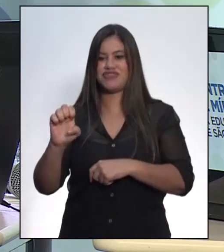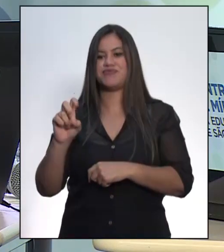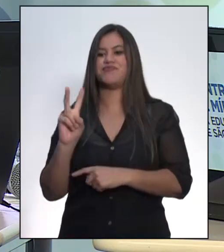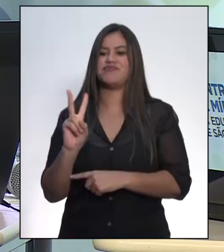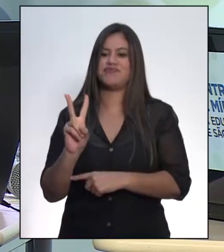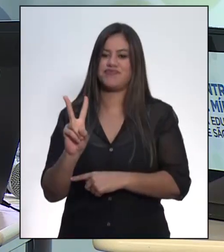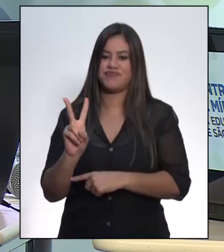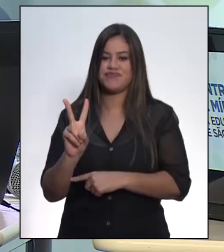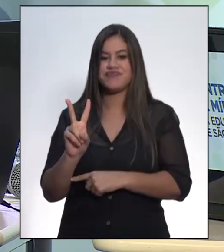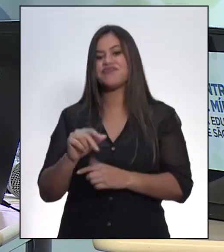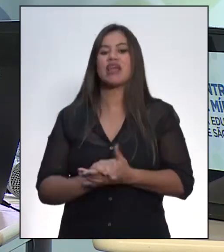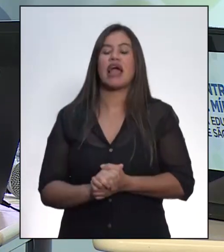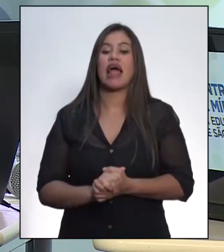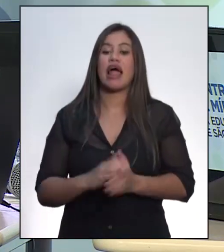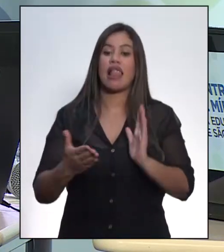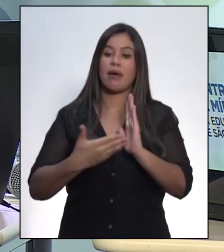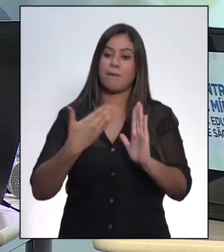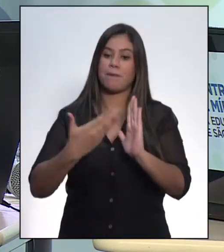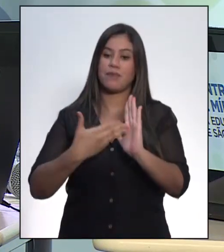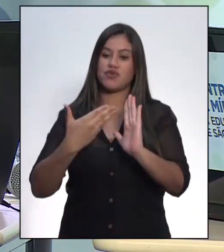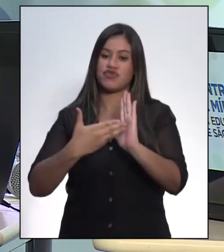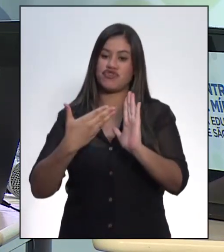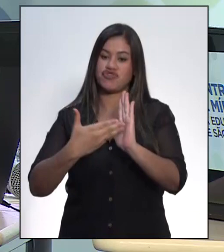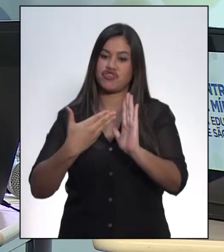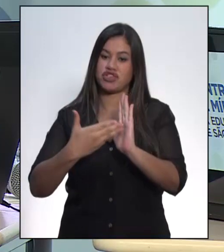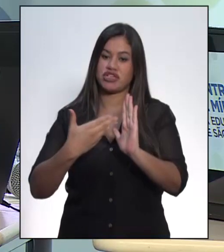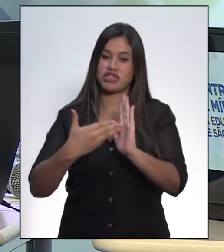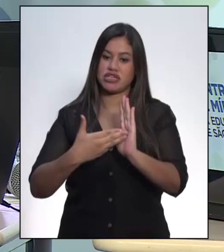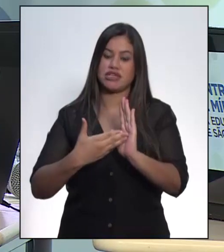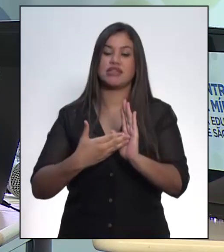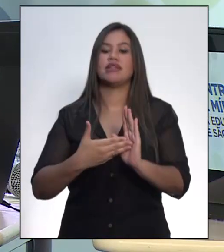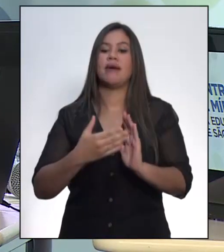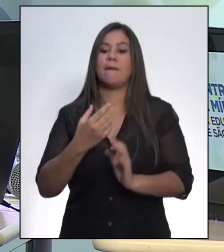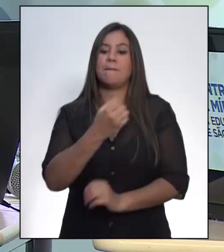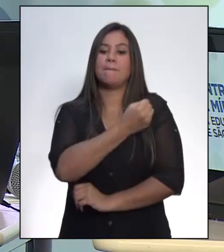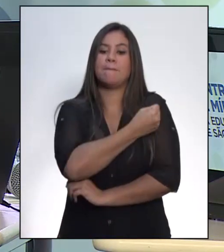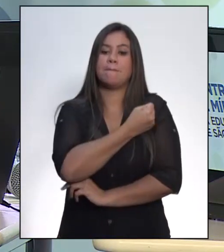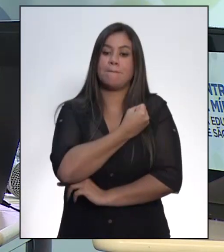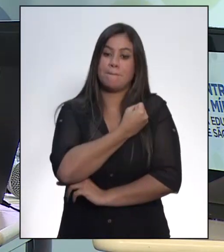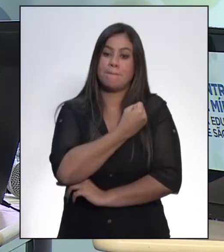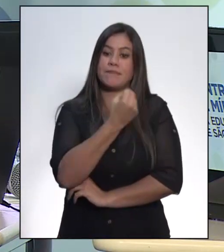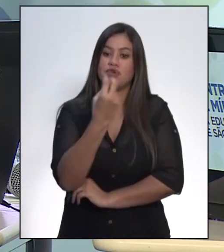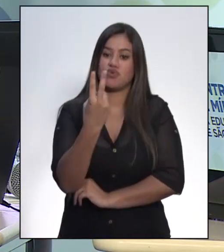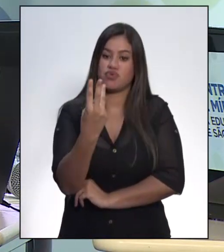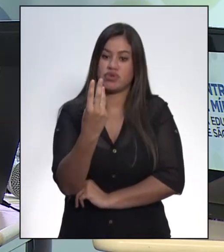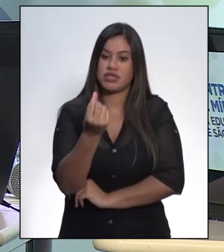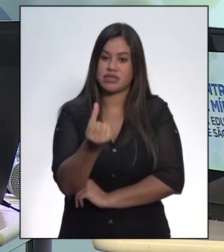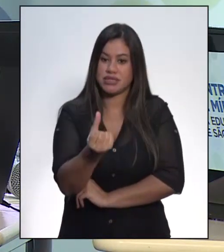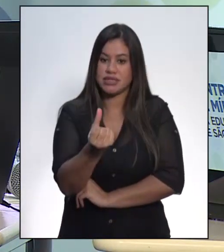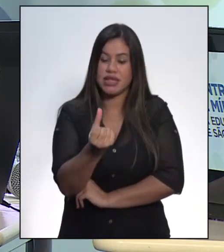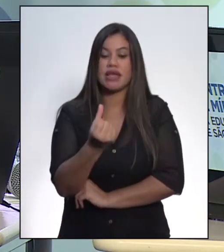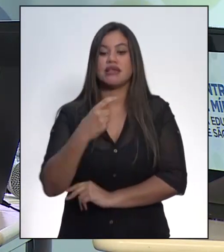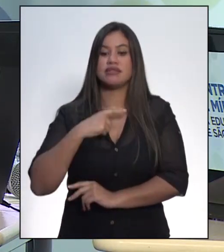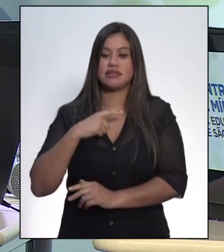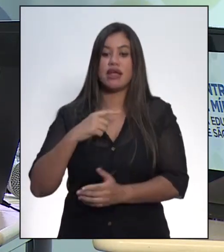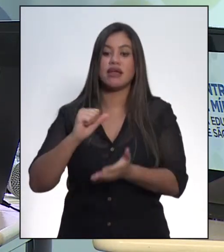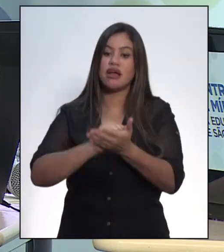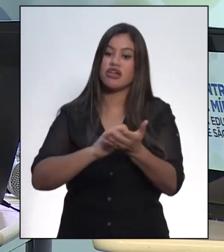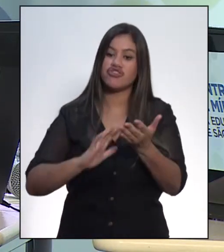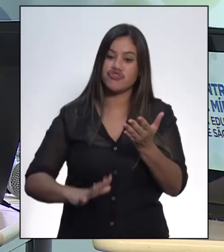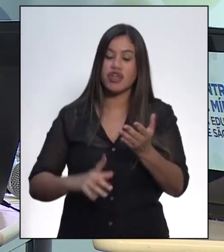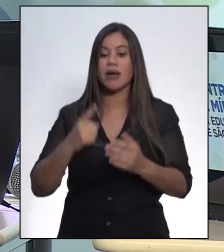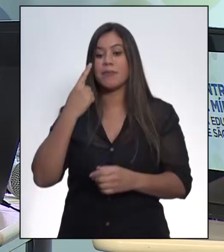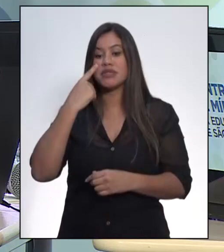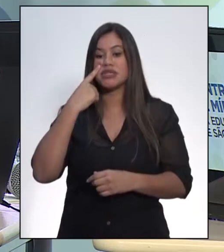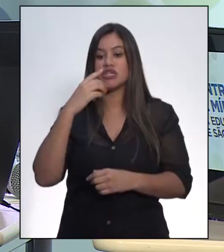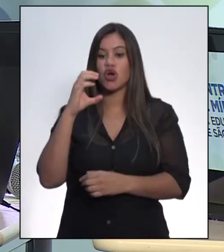vocês, lá na página 36, o exercício 2G, aparece um exercício onde vocês têm que calcular a